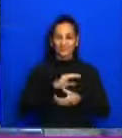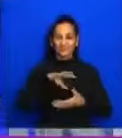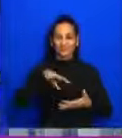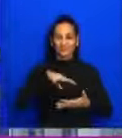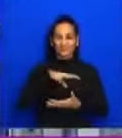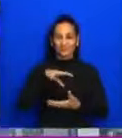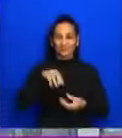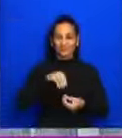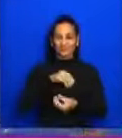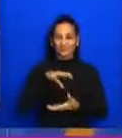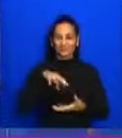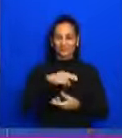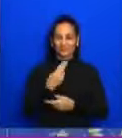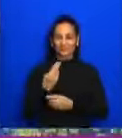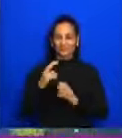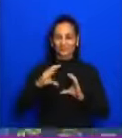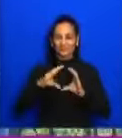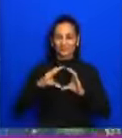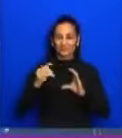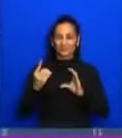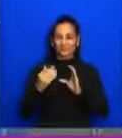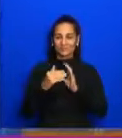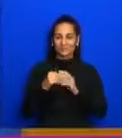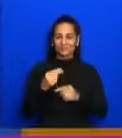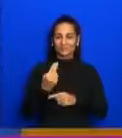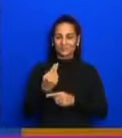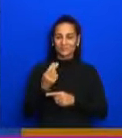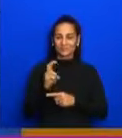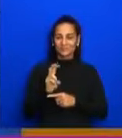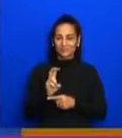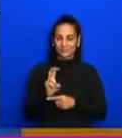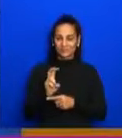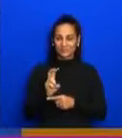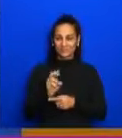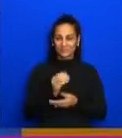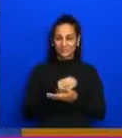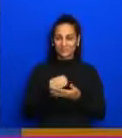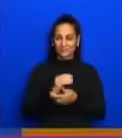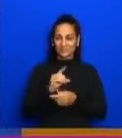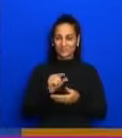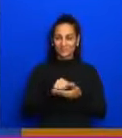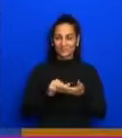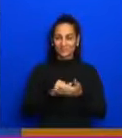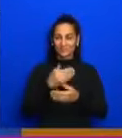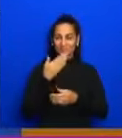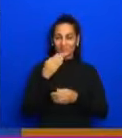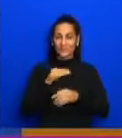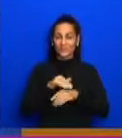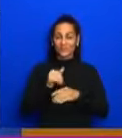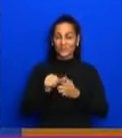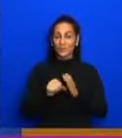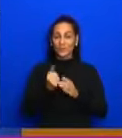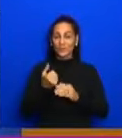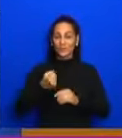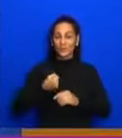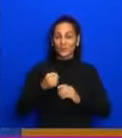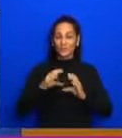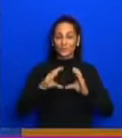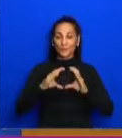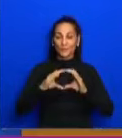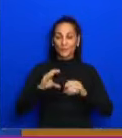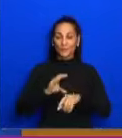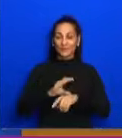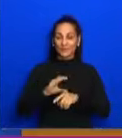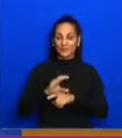Globo carregado, embaralhando, 25 bolas numeradas de 0 a 25. Começando o sorteio da Loto Fácil, vamos chamar a primeira dezena.